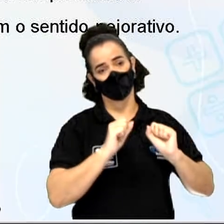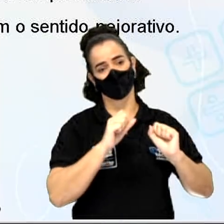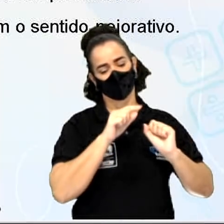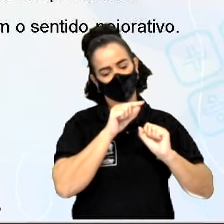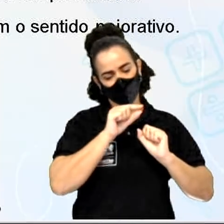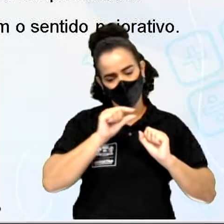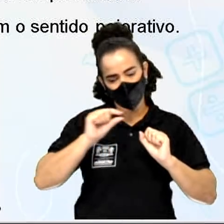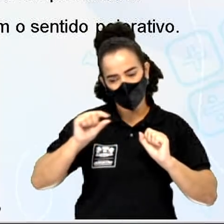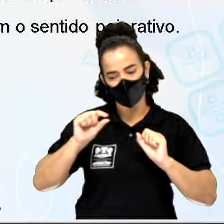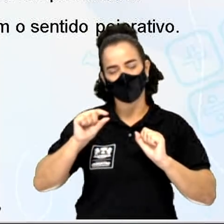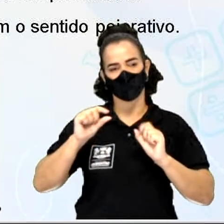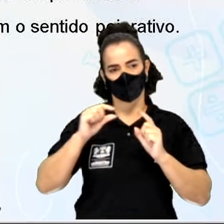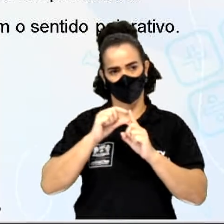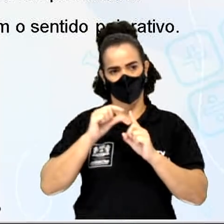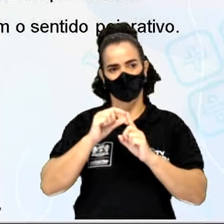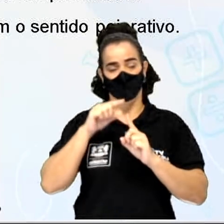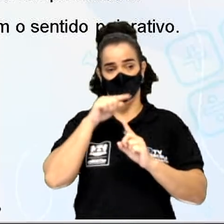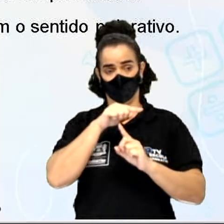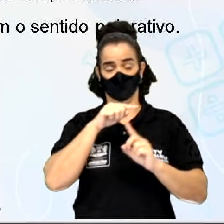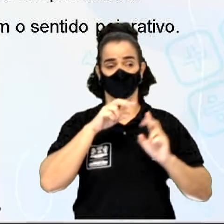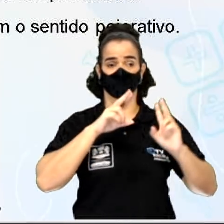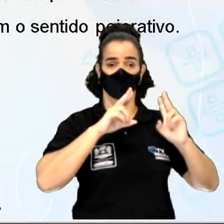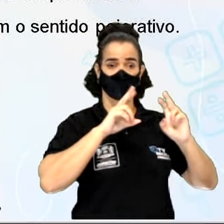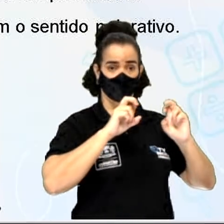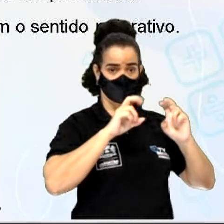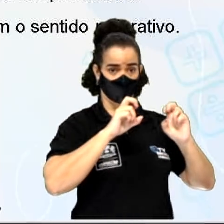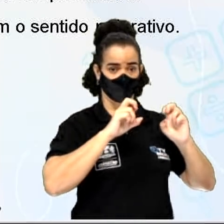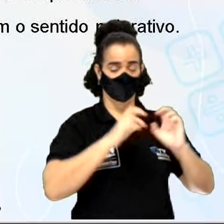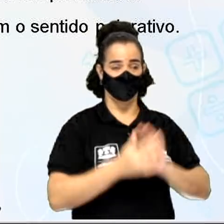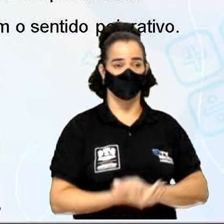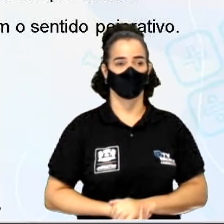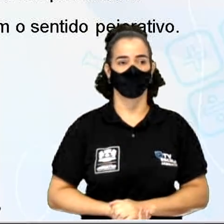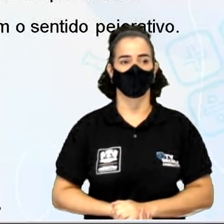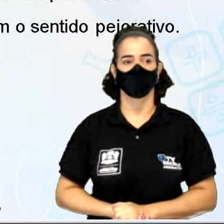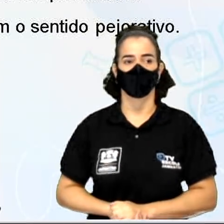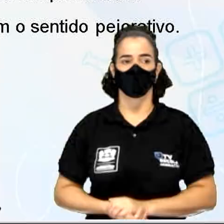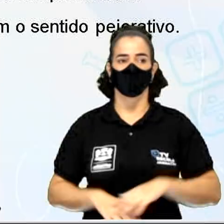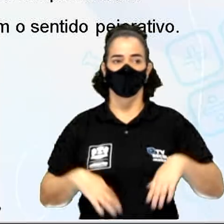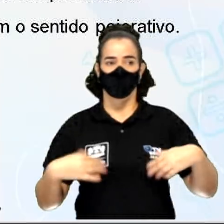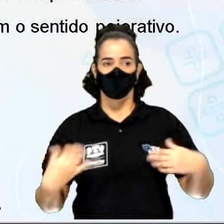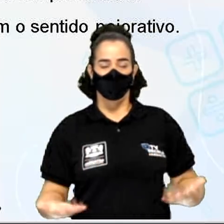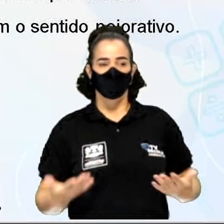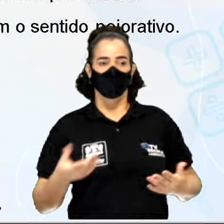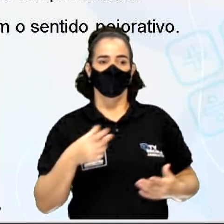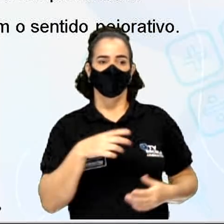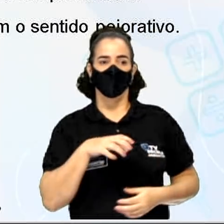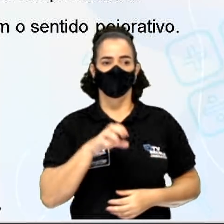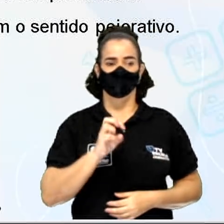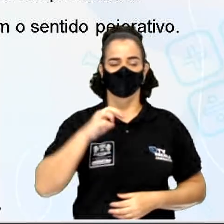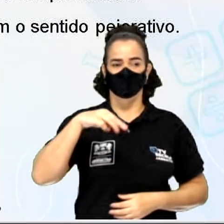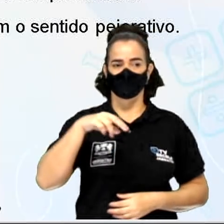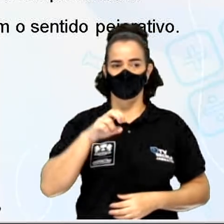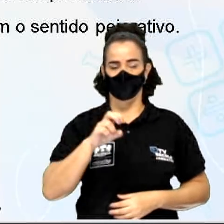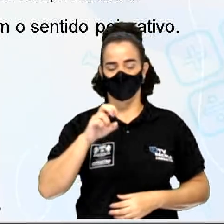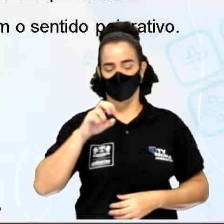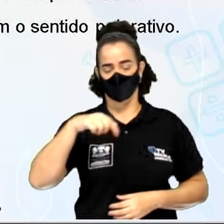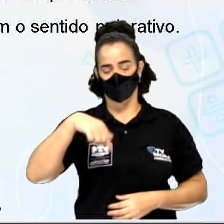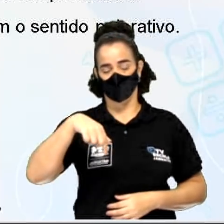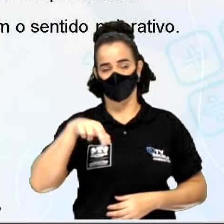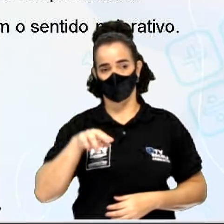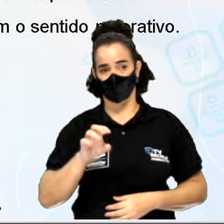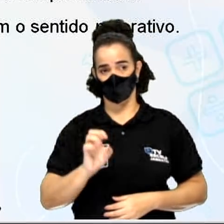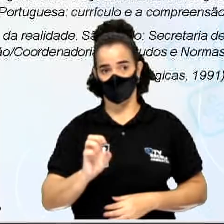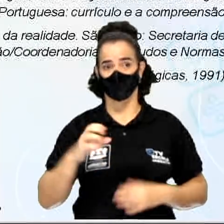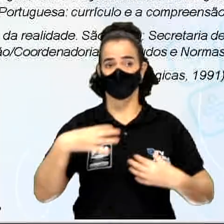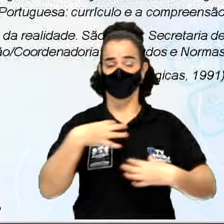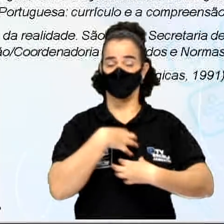outras vezes em negrito, mas aqui está entre aspas. Item 1. As ocorrências do conectivo em que se equivalem